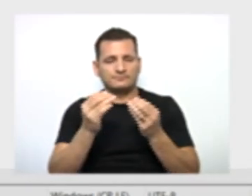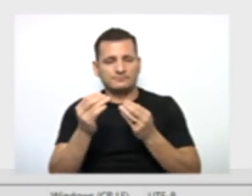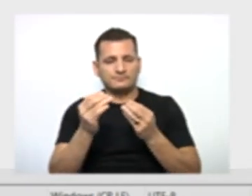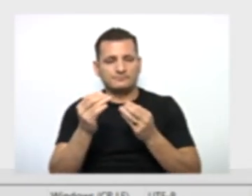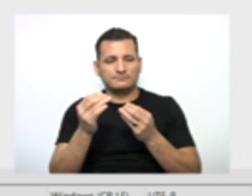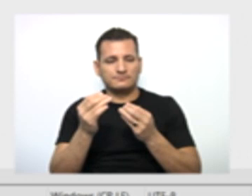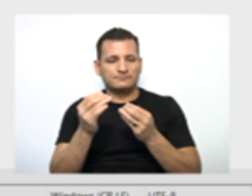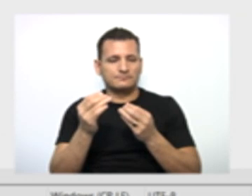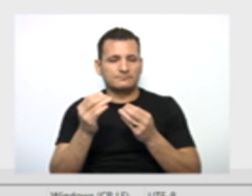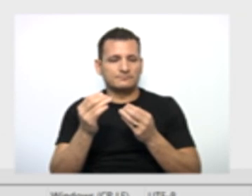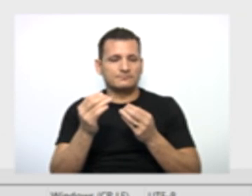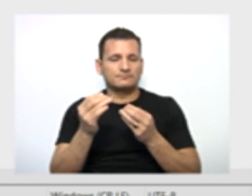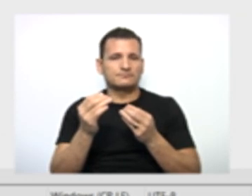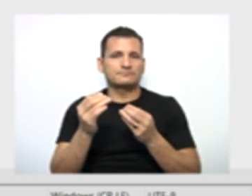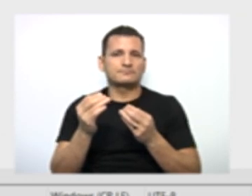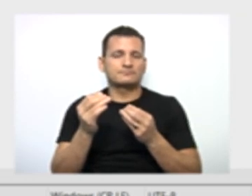direitinho,